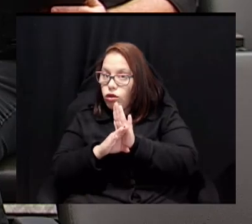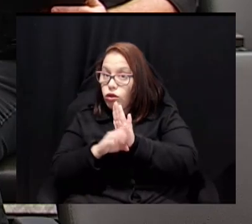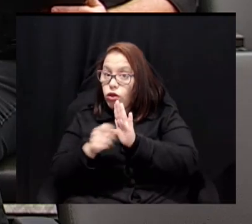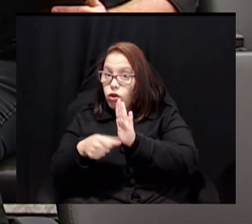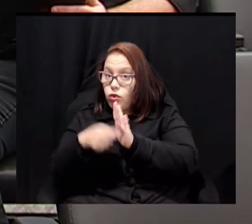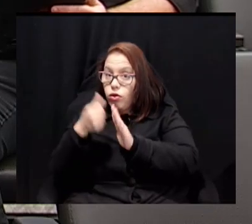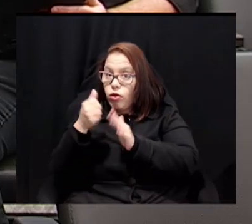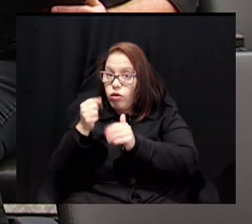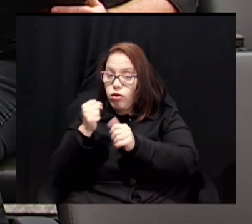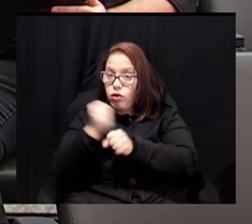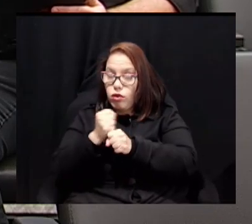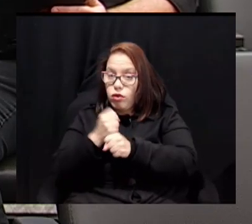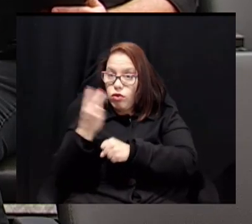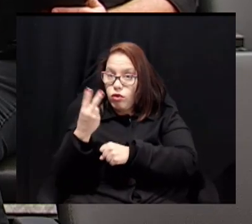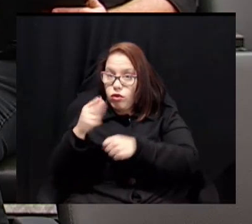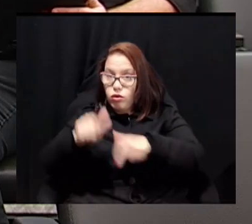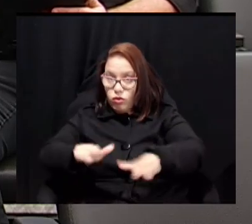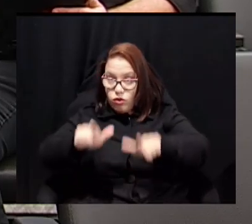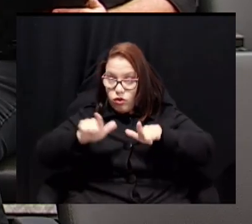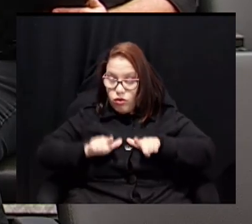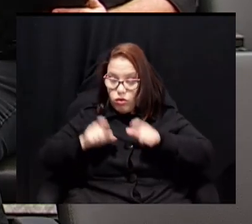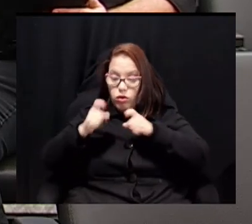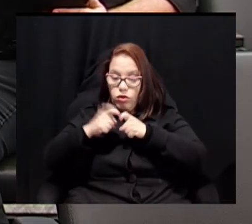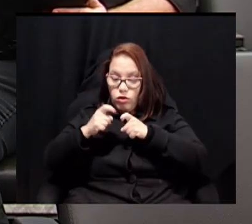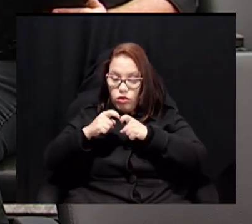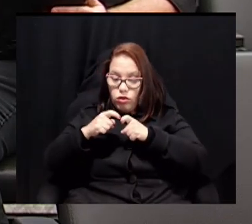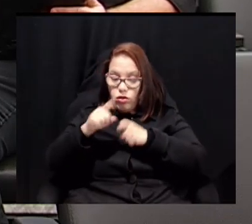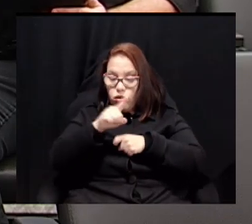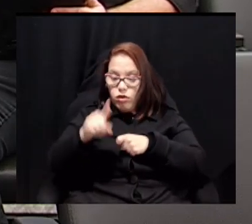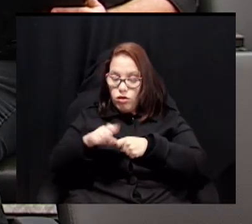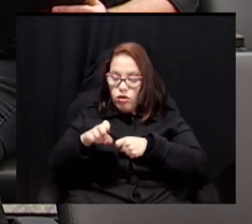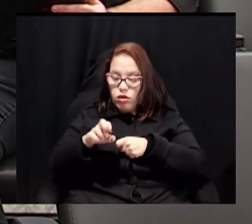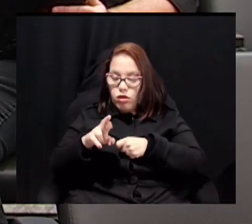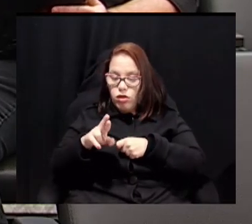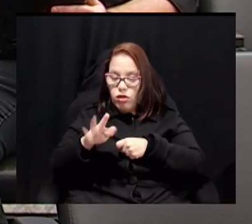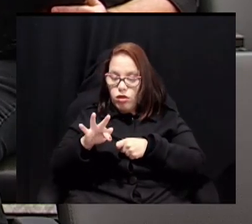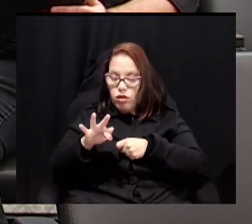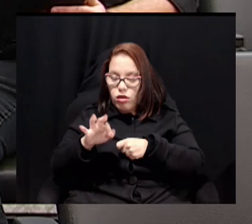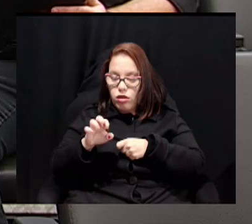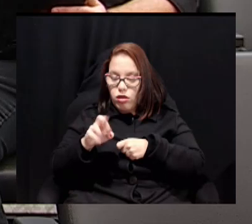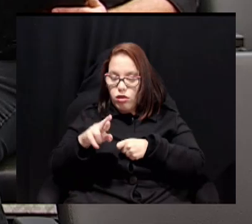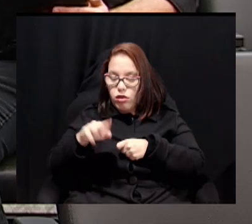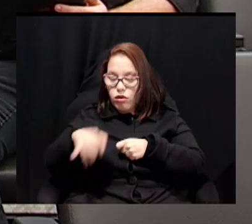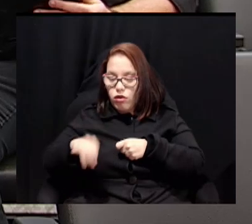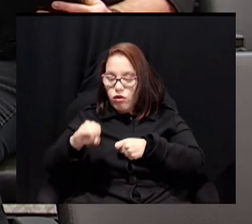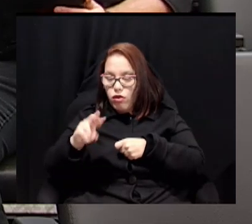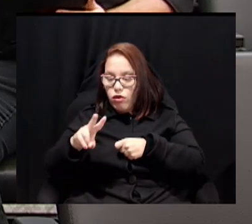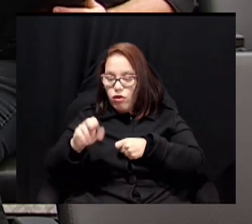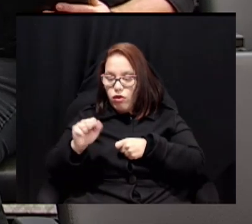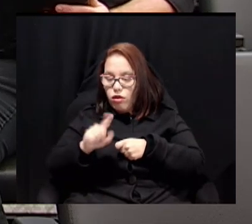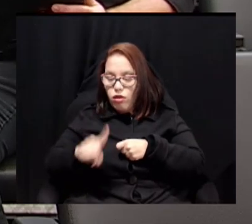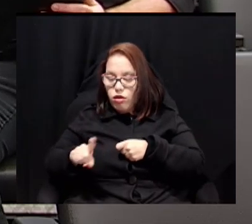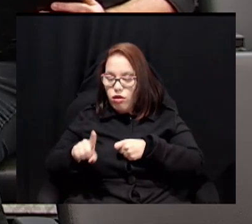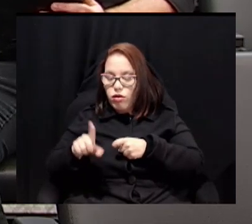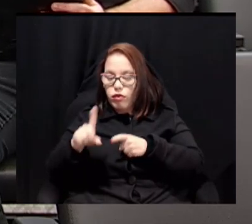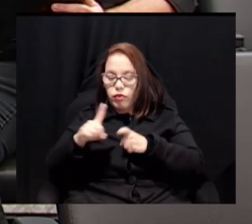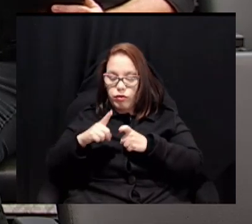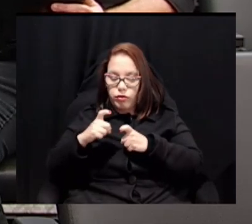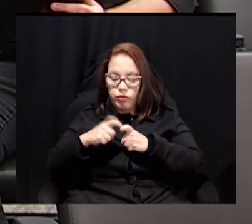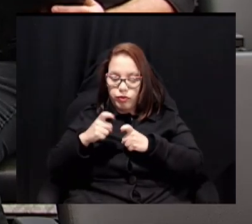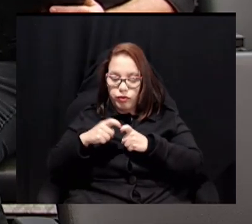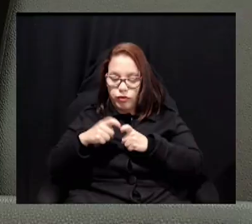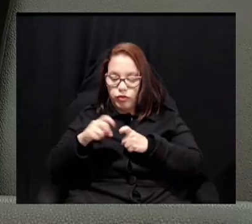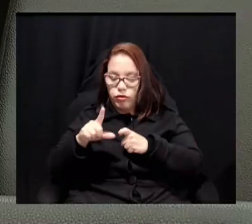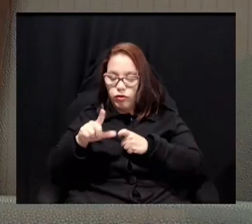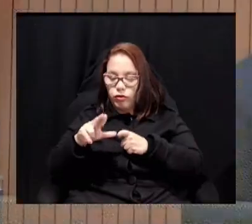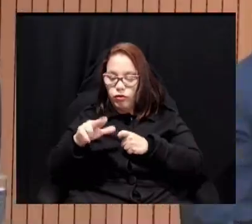2 diplomas de mérito médico Dr. Zeferino Vaz, um para a doutora Flávia Pereira Nogueira e outro para o Lucas dos Santos Machado? Exatamente,